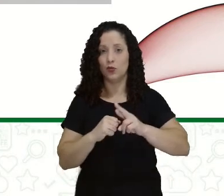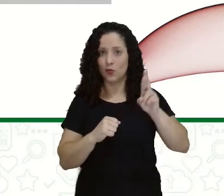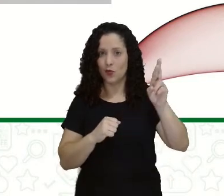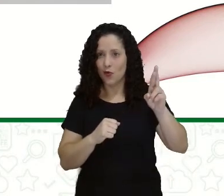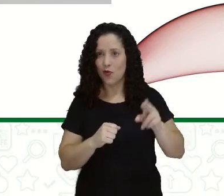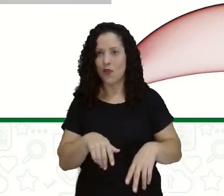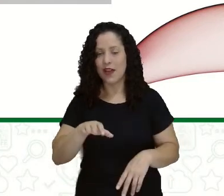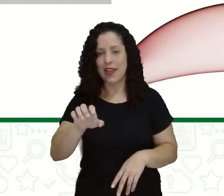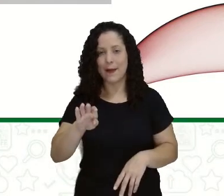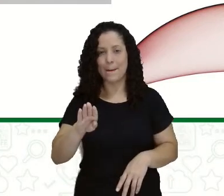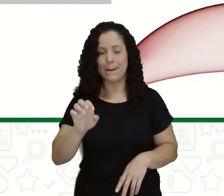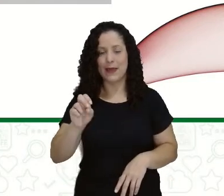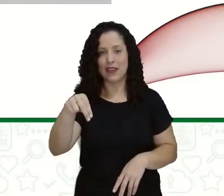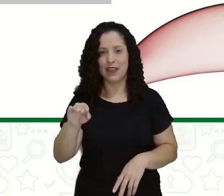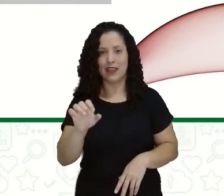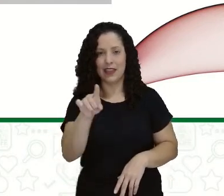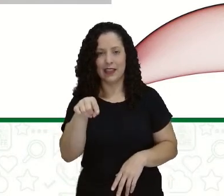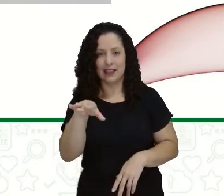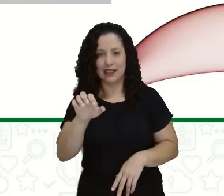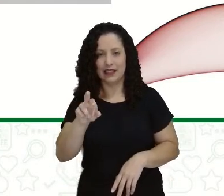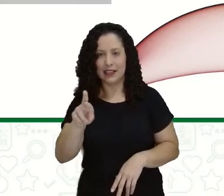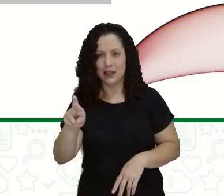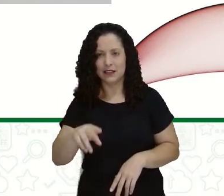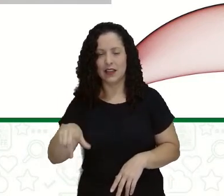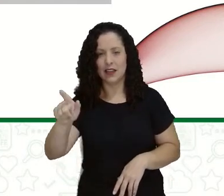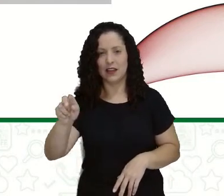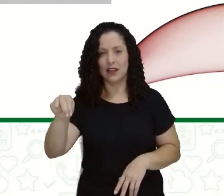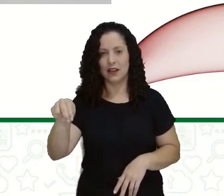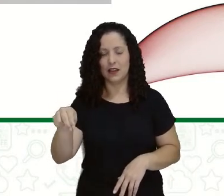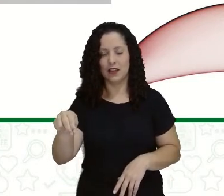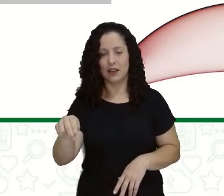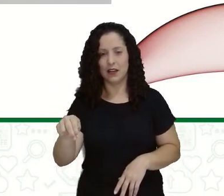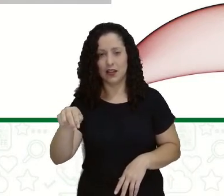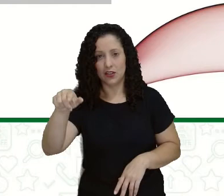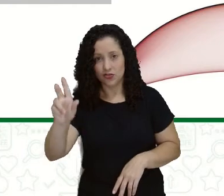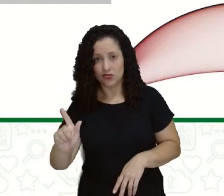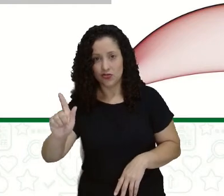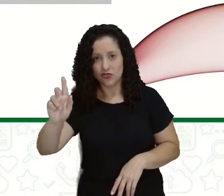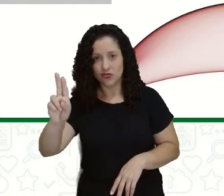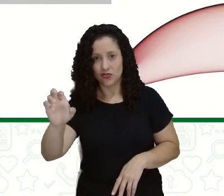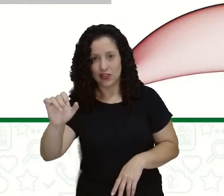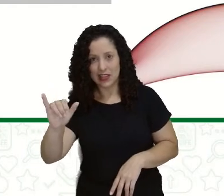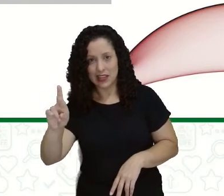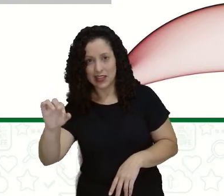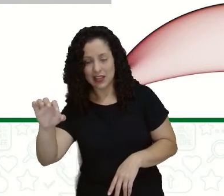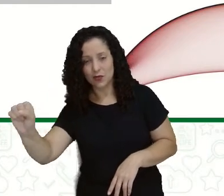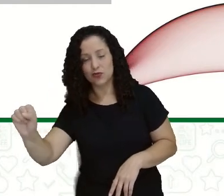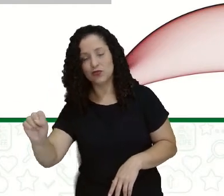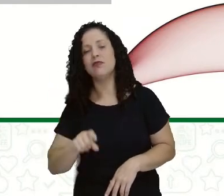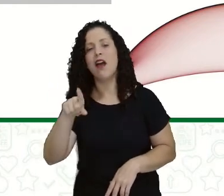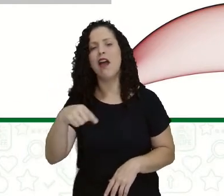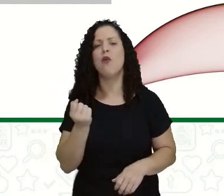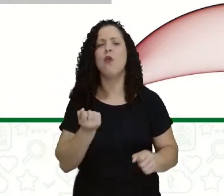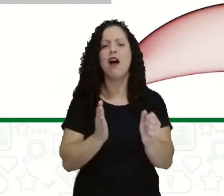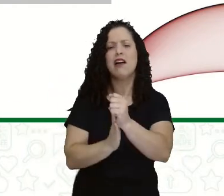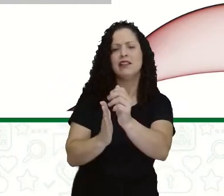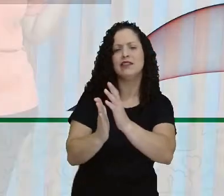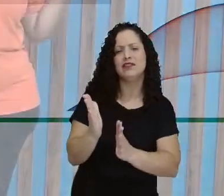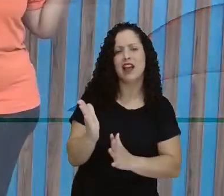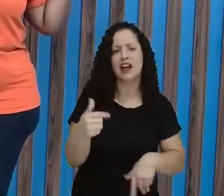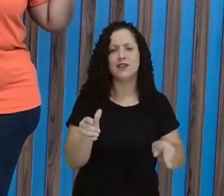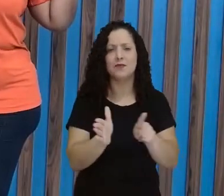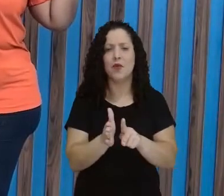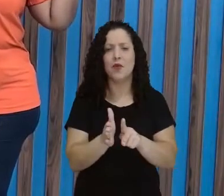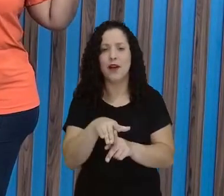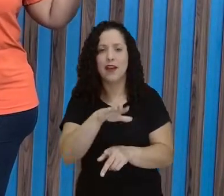Gueiros. Vê só, a professora fez um trabalho a partir daquela ciranda da EJA, o projeto que